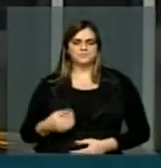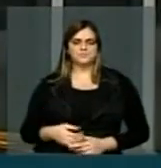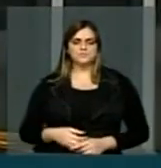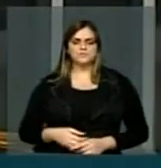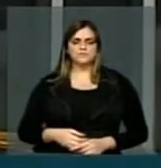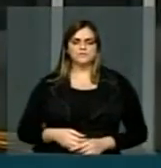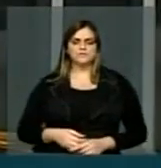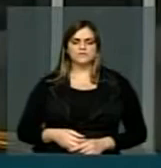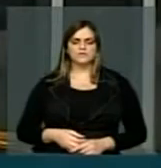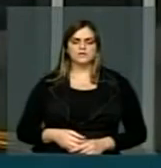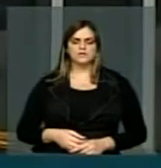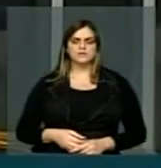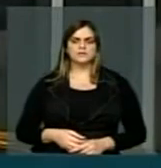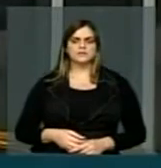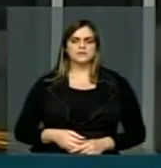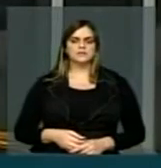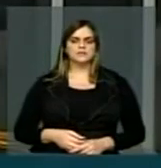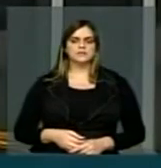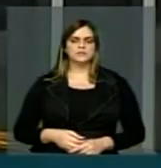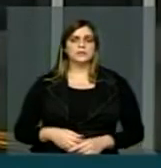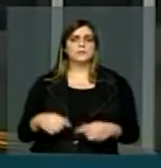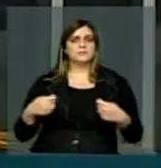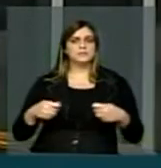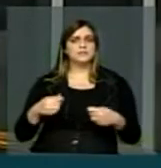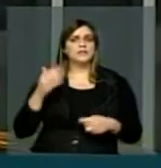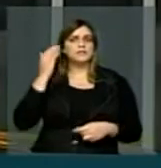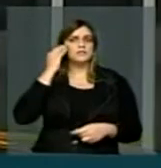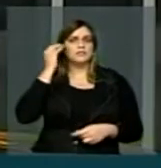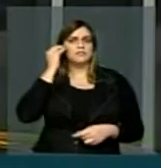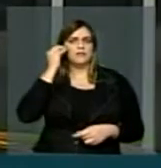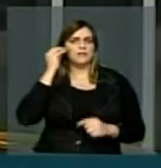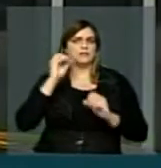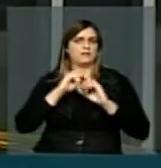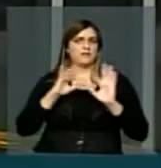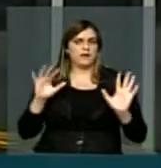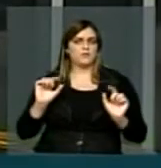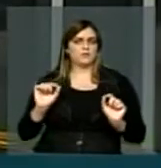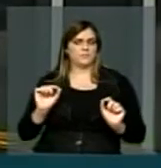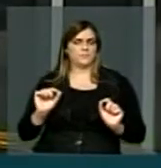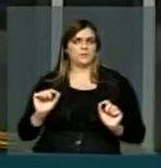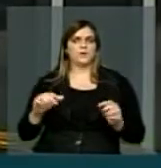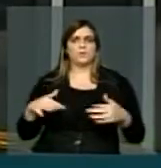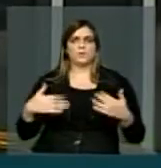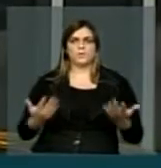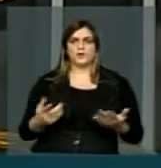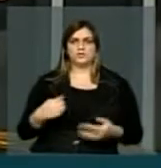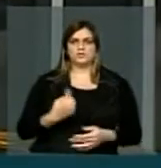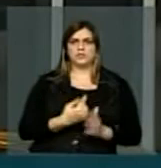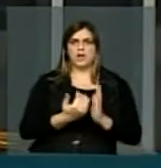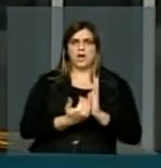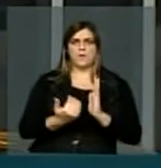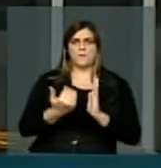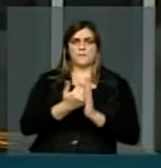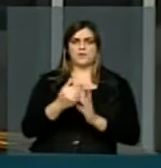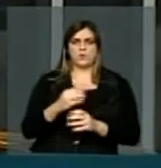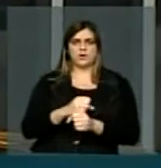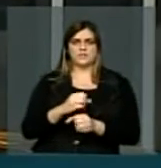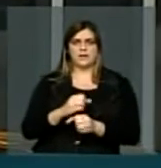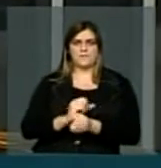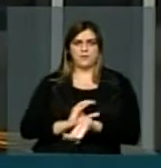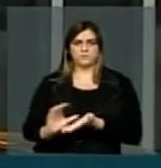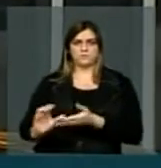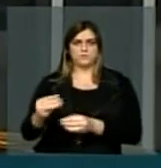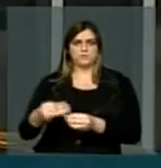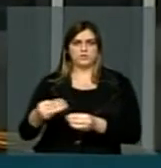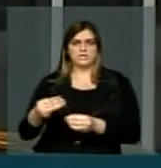um entendimento que precisa ser colocado aqui, que precisa ser posicionado, de que quando nós aumentamos o orçamento do